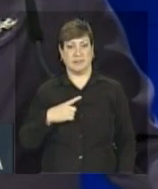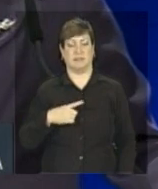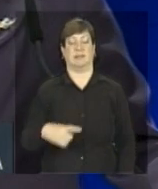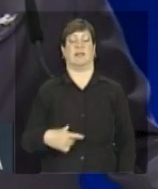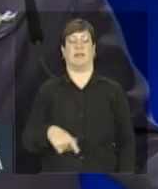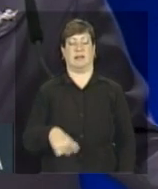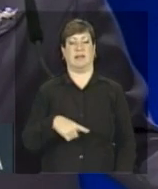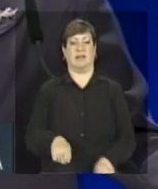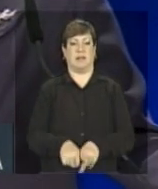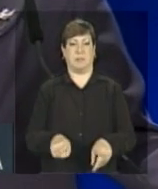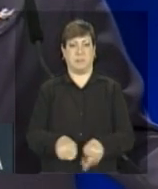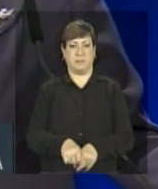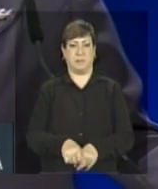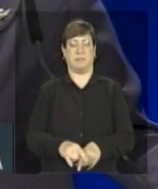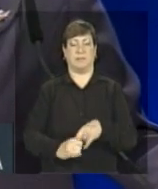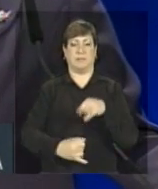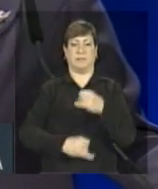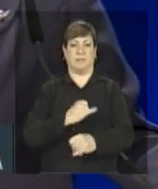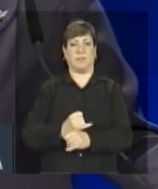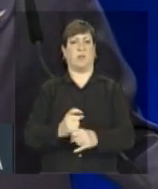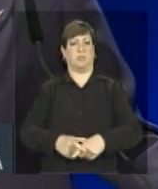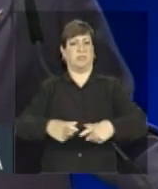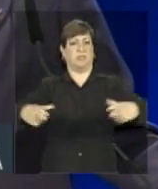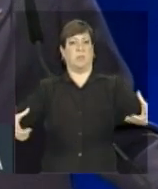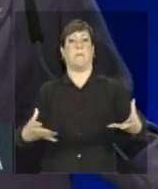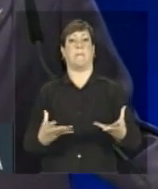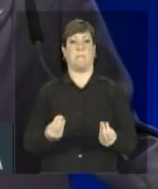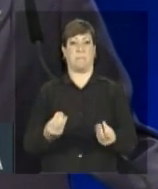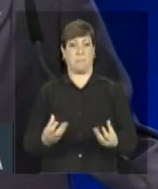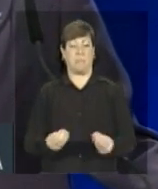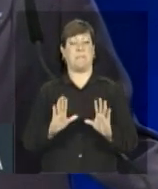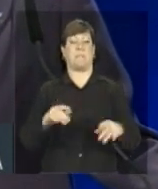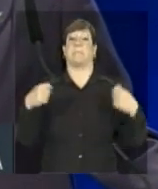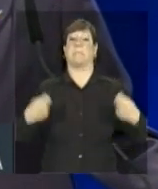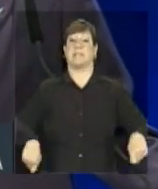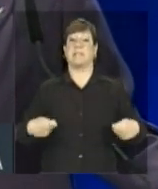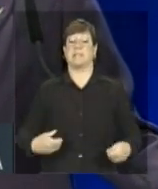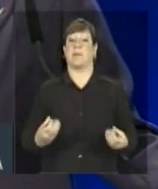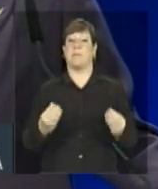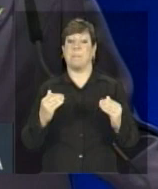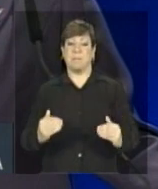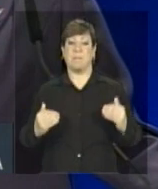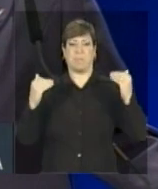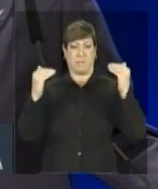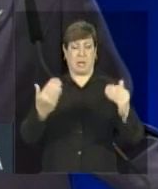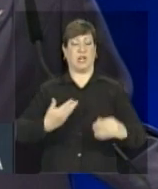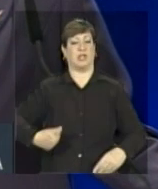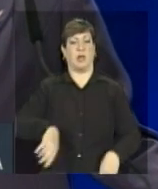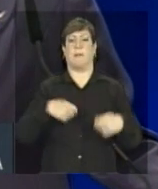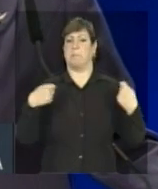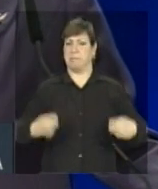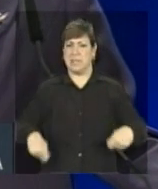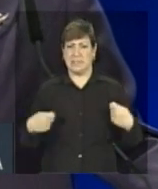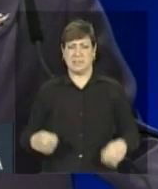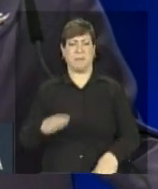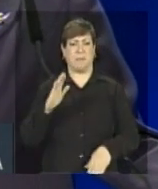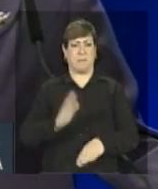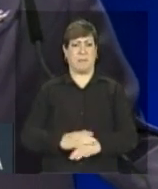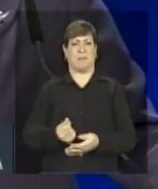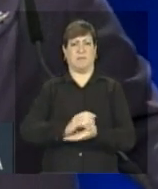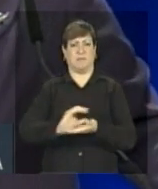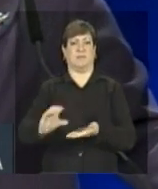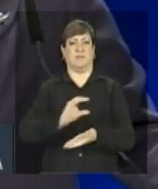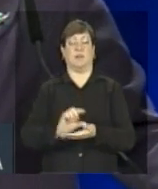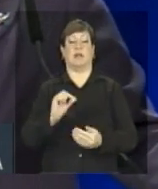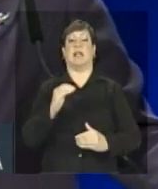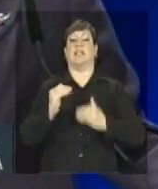time. Avançamos muito, mas é preciso muito mais. Devemos seguir investindo fortemente